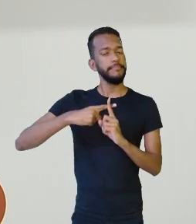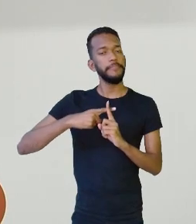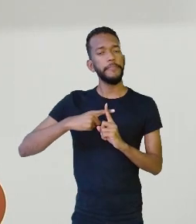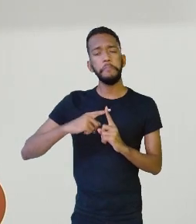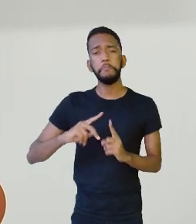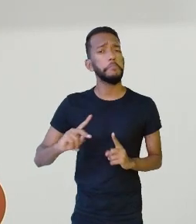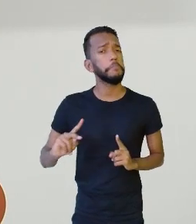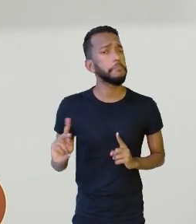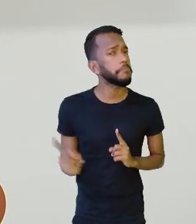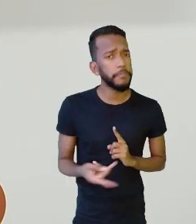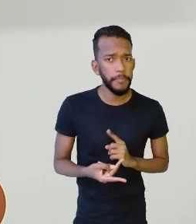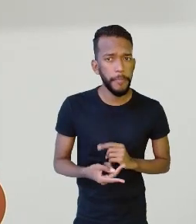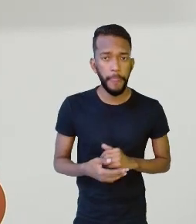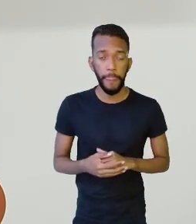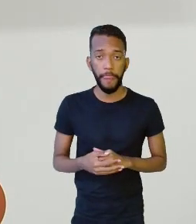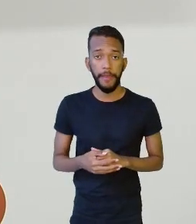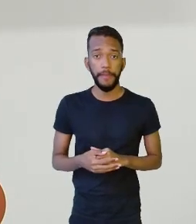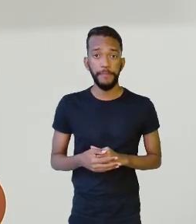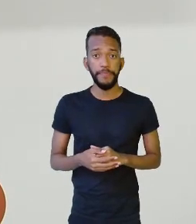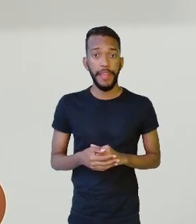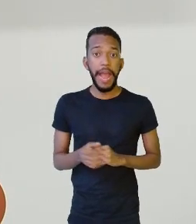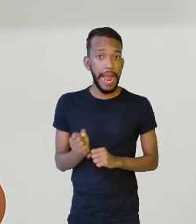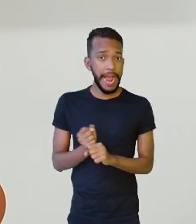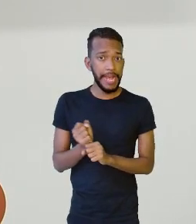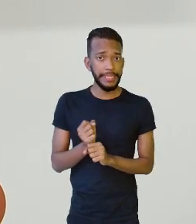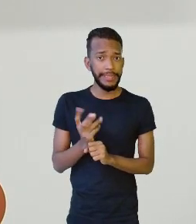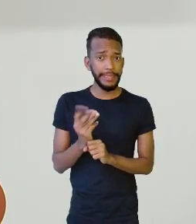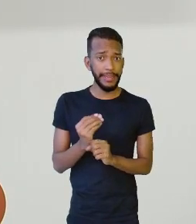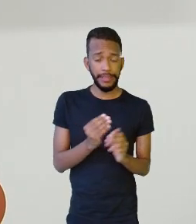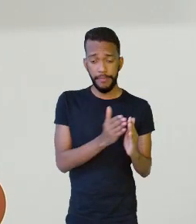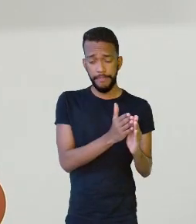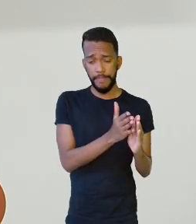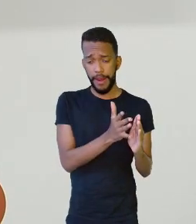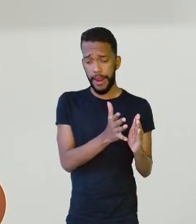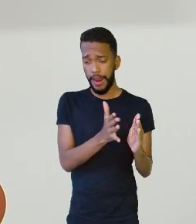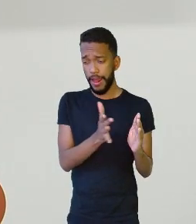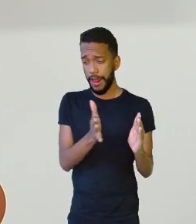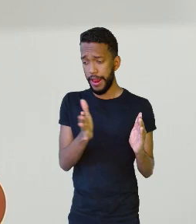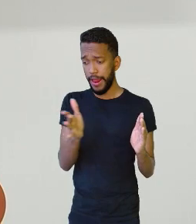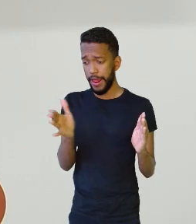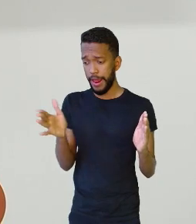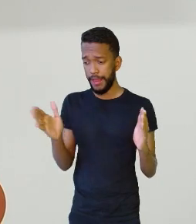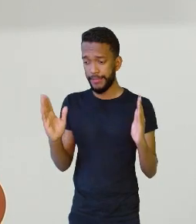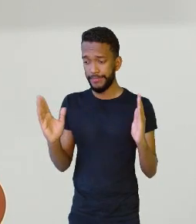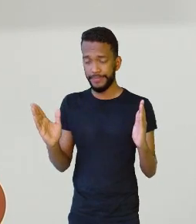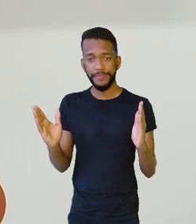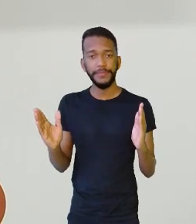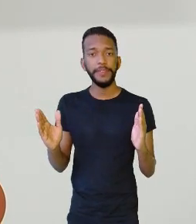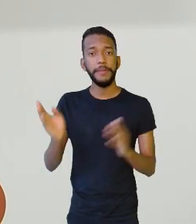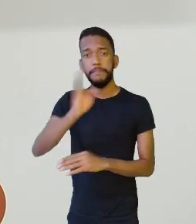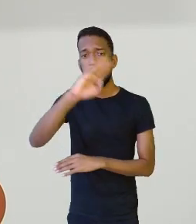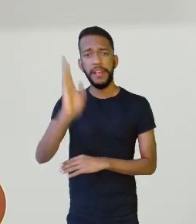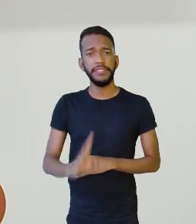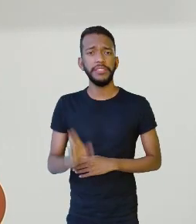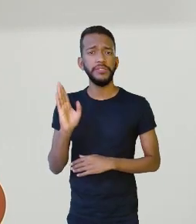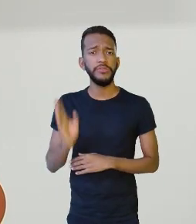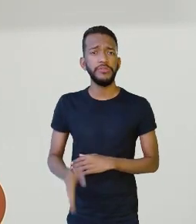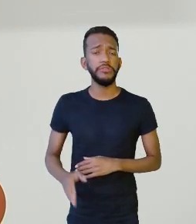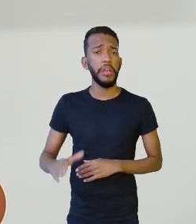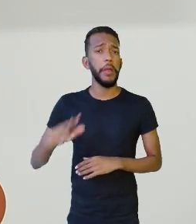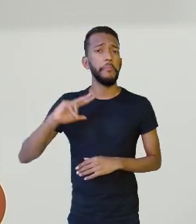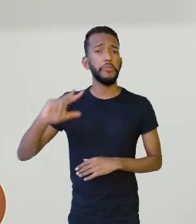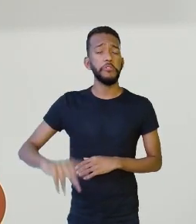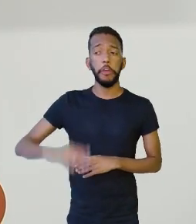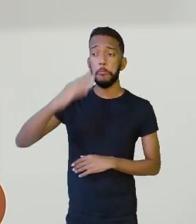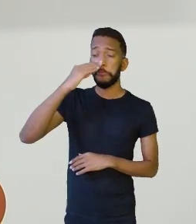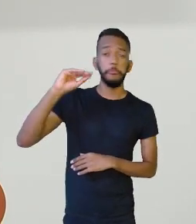acontece? Durante 30 anos, o Brasil ficou completamente esquecido por esses portugueses,